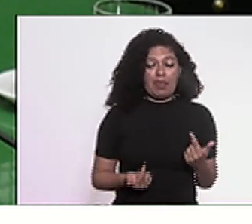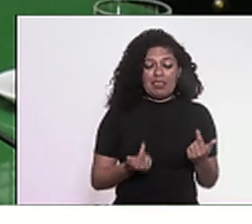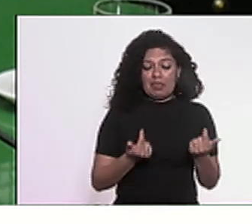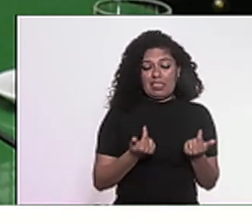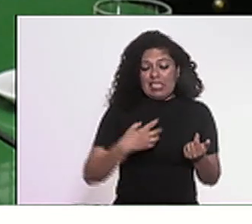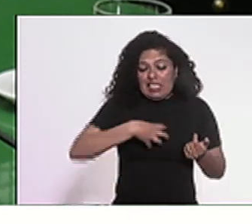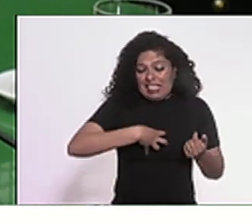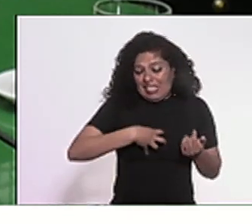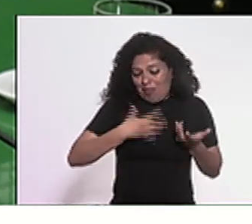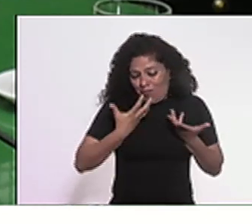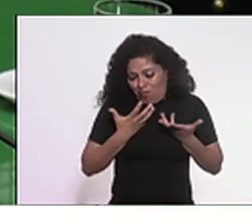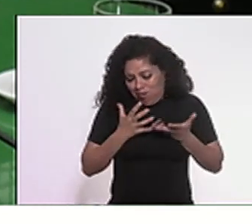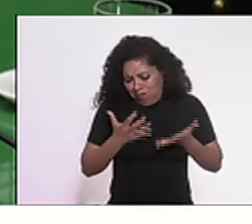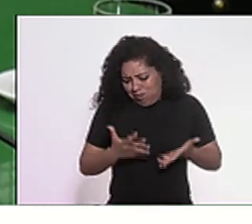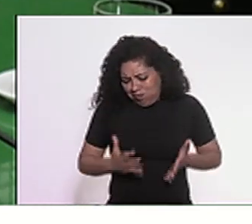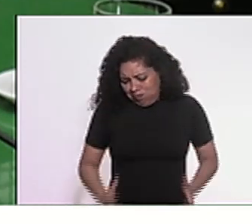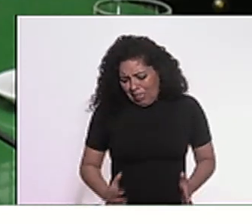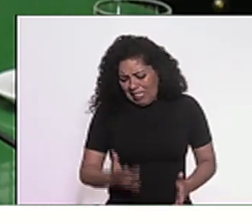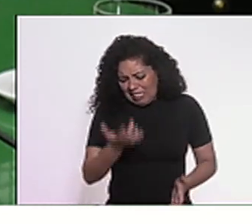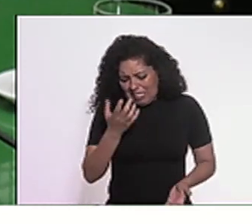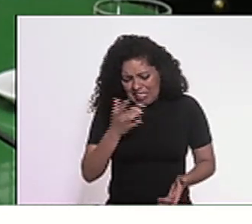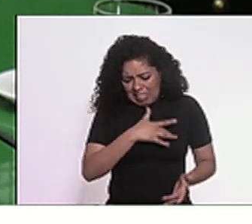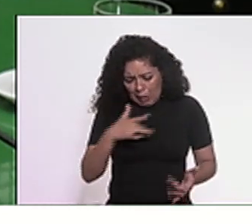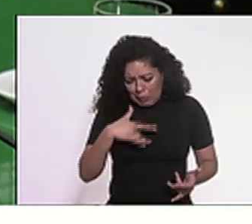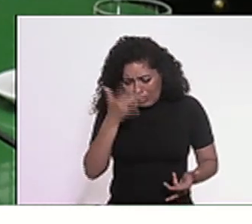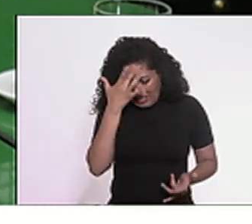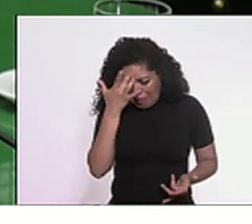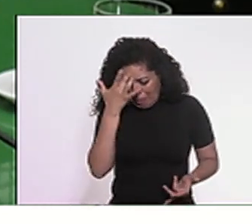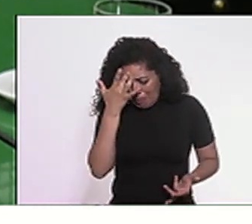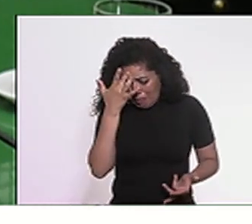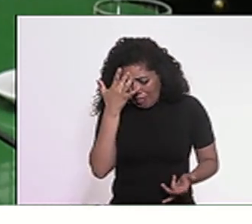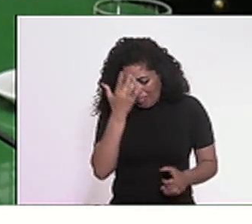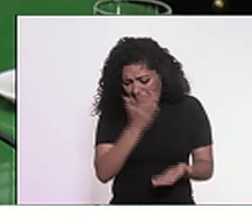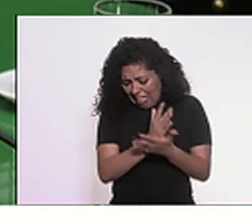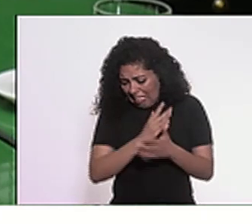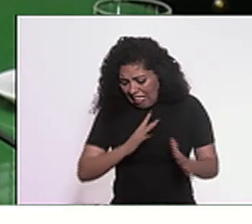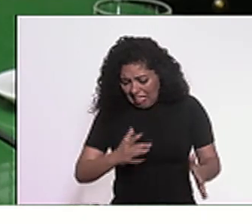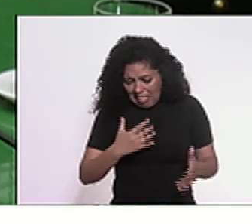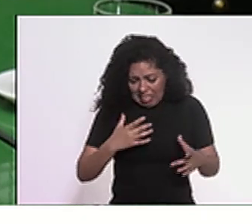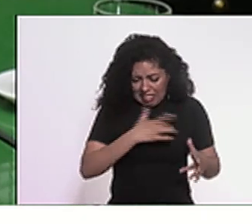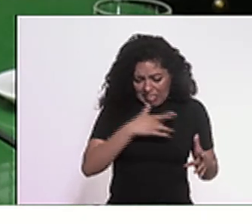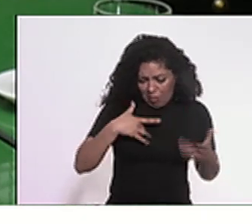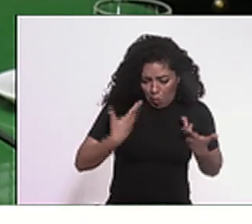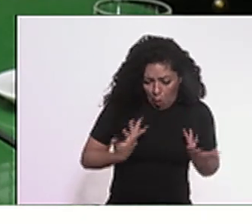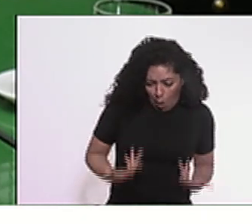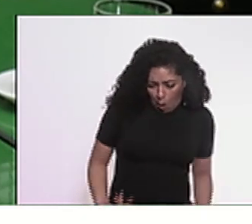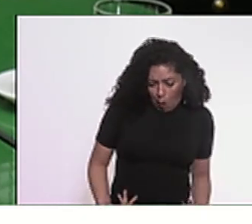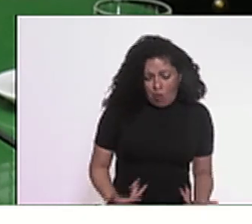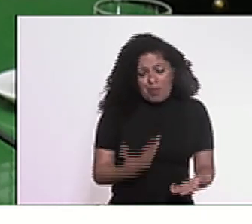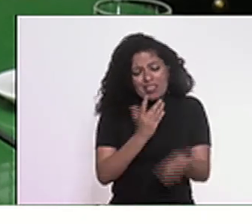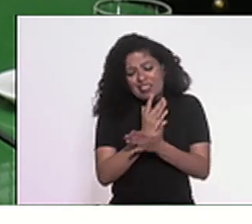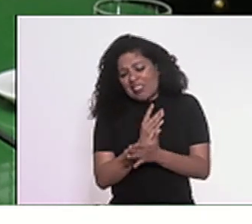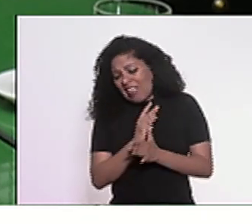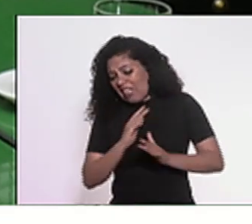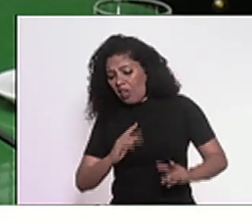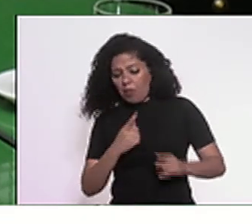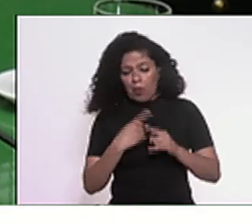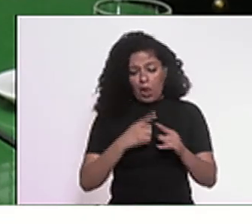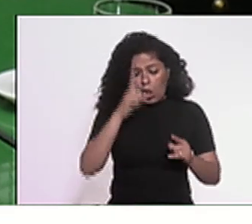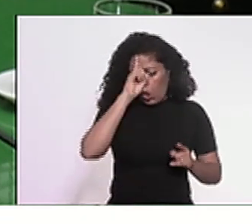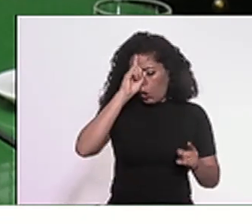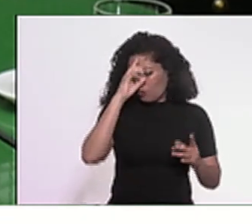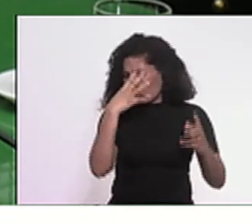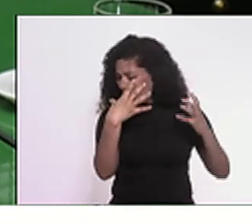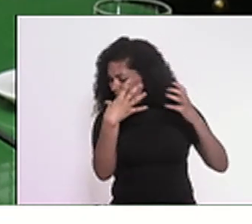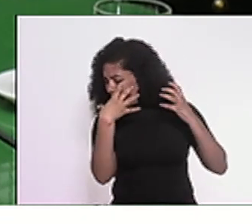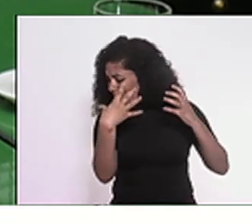destrutivo, que muitas vezes acaba com a saúde mental, né, com a saúde física desses agentes que sofrem esse assédio. Então,